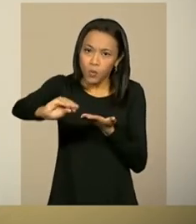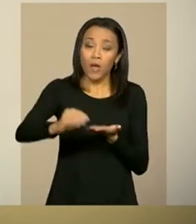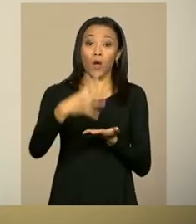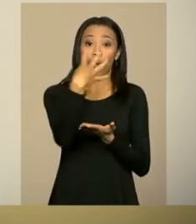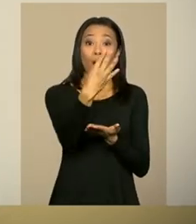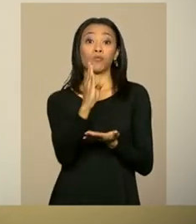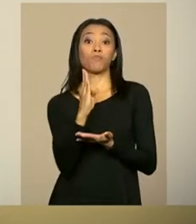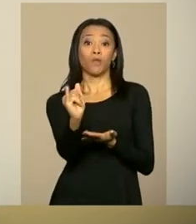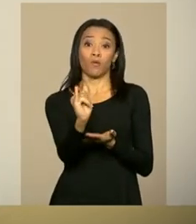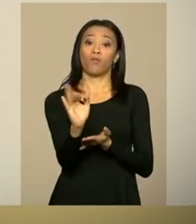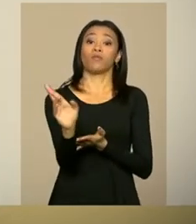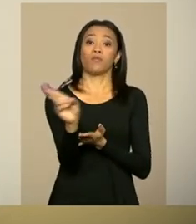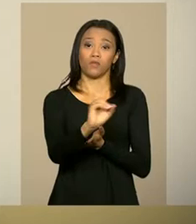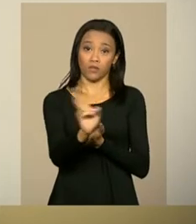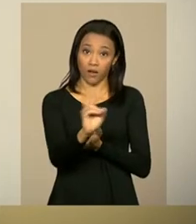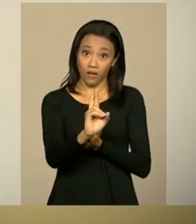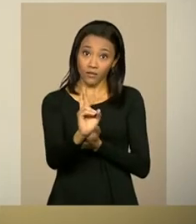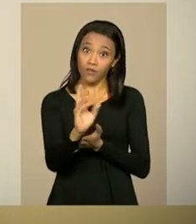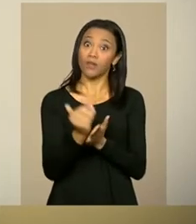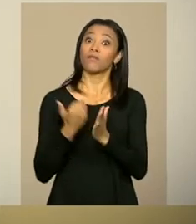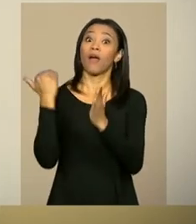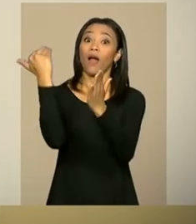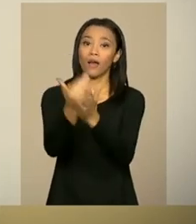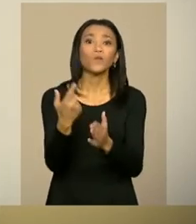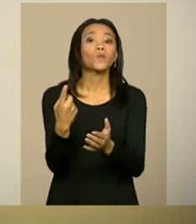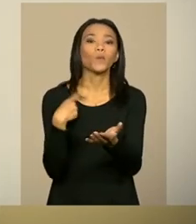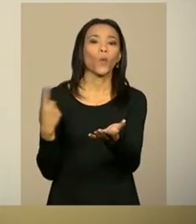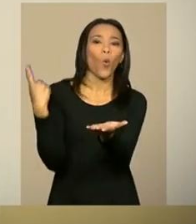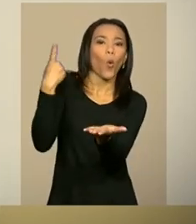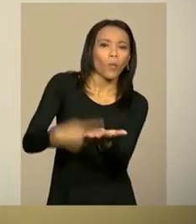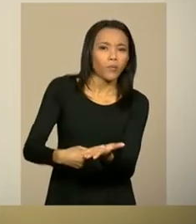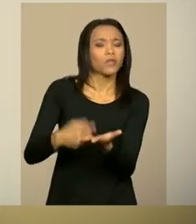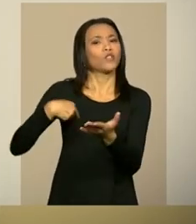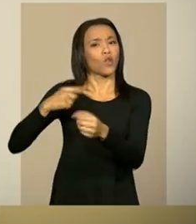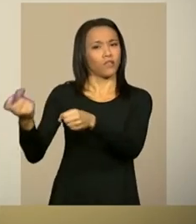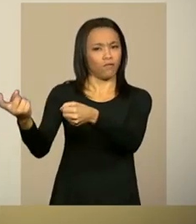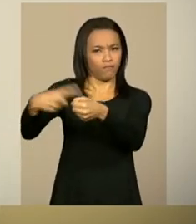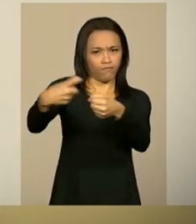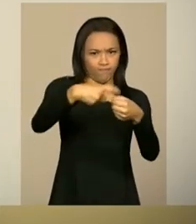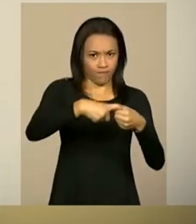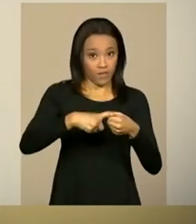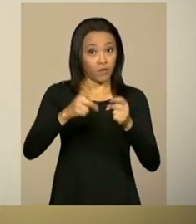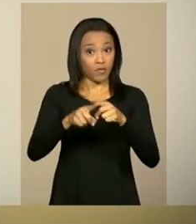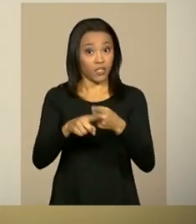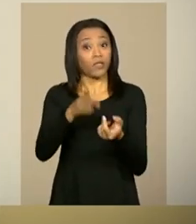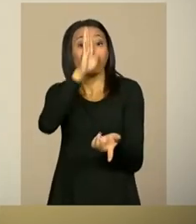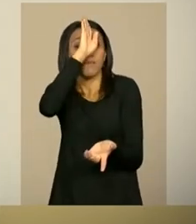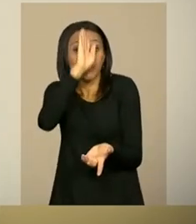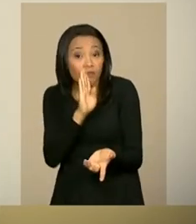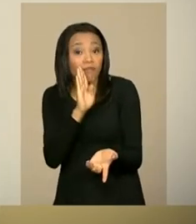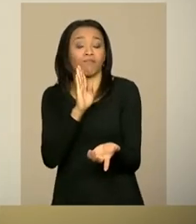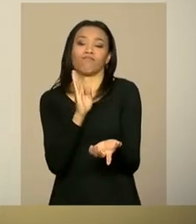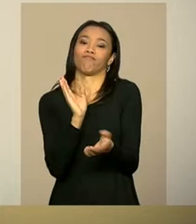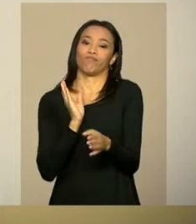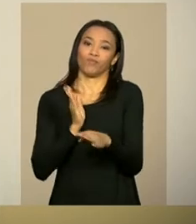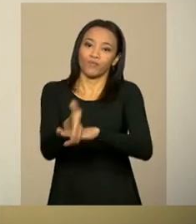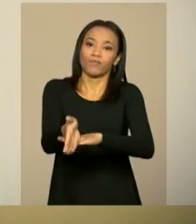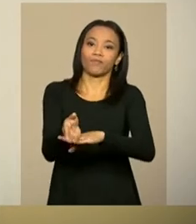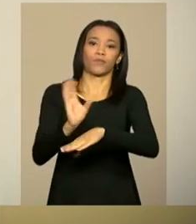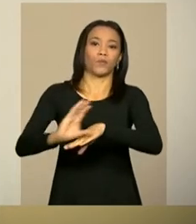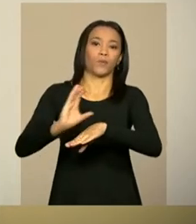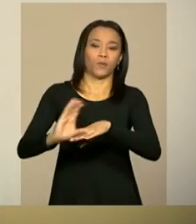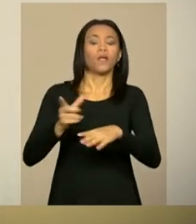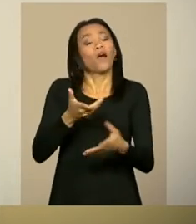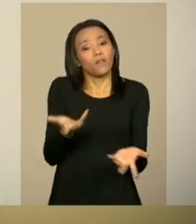4 bilhões de reais além do acordo que fizemos com ele chamado acordo de gratuidade assim nós temos